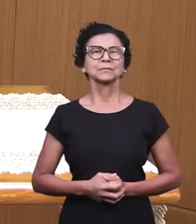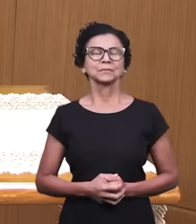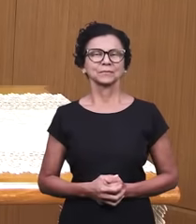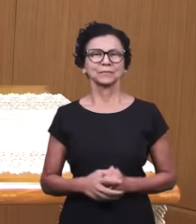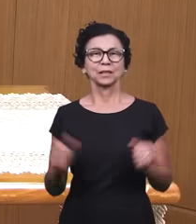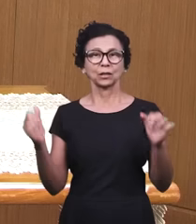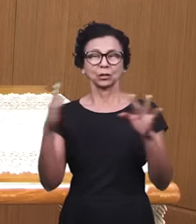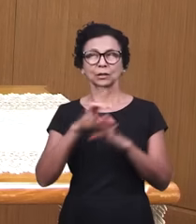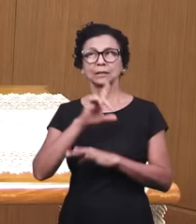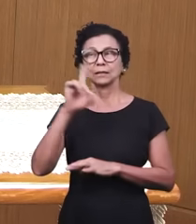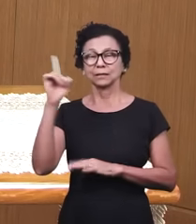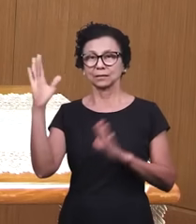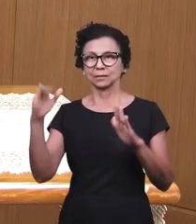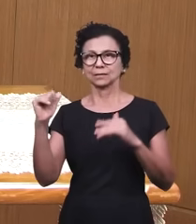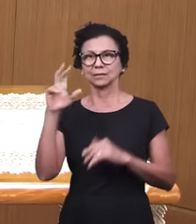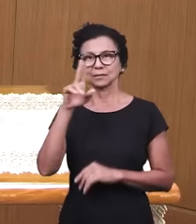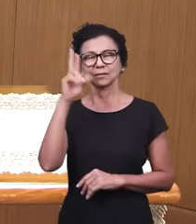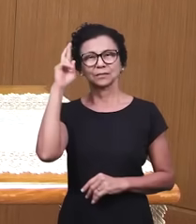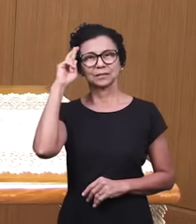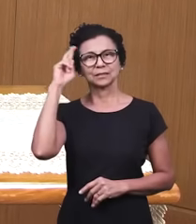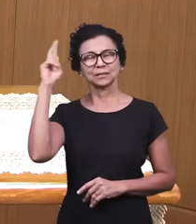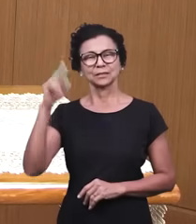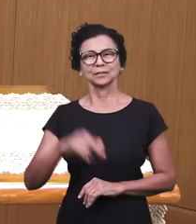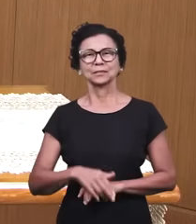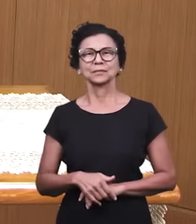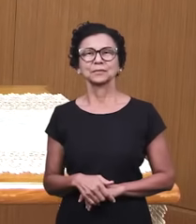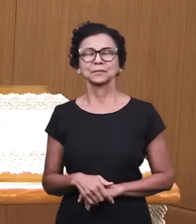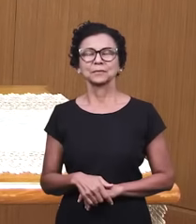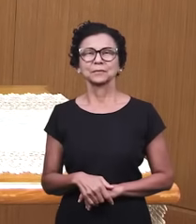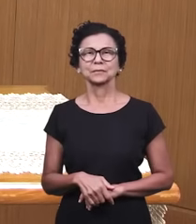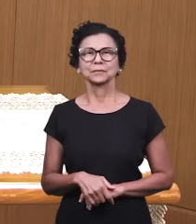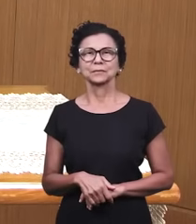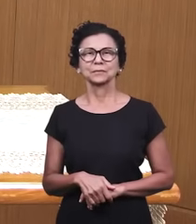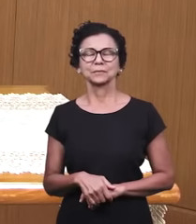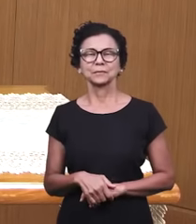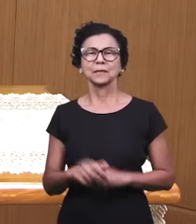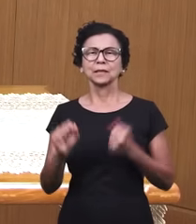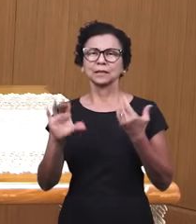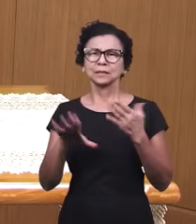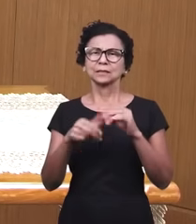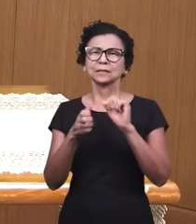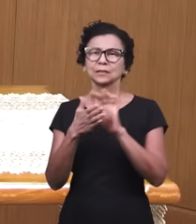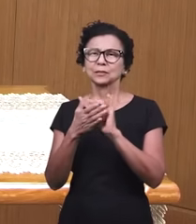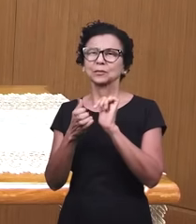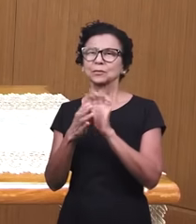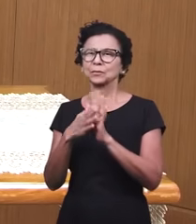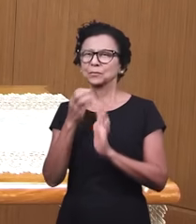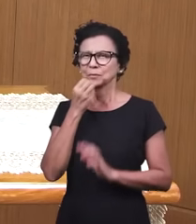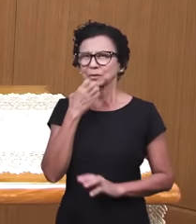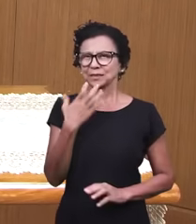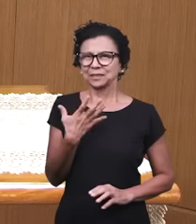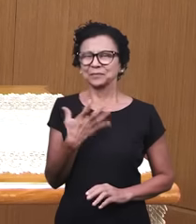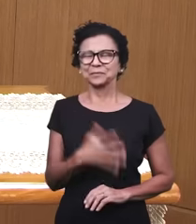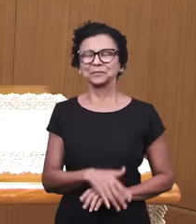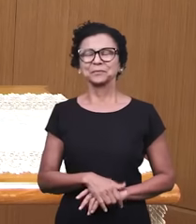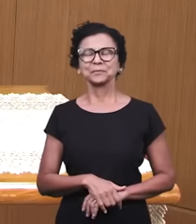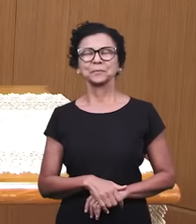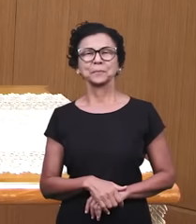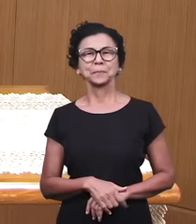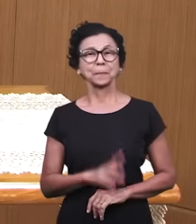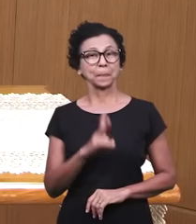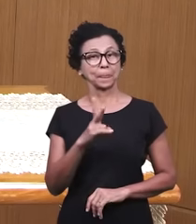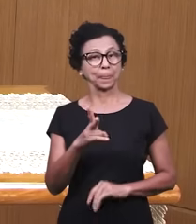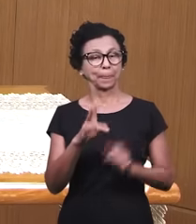Glórias a Deus, louvado seja o nome do Senhor. Como é bom cantarmos louvores ao nosso Deus. Nesta mesma